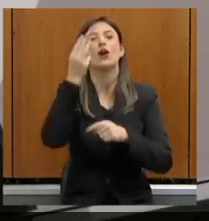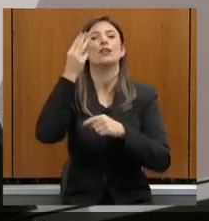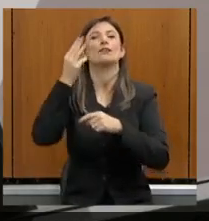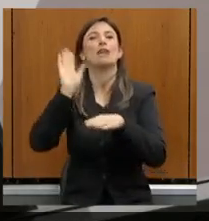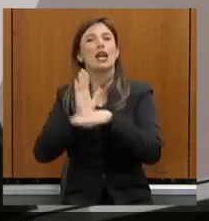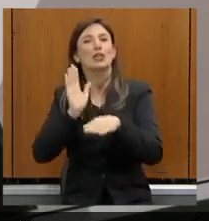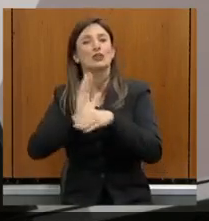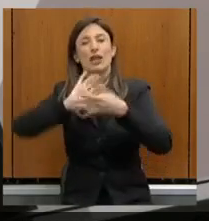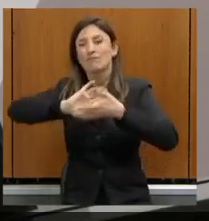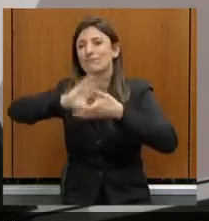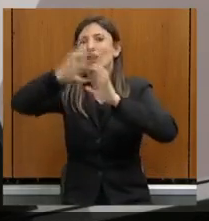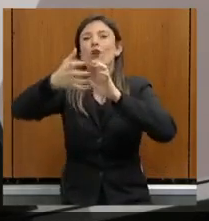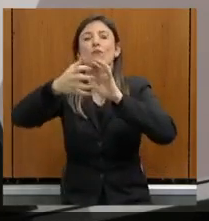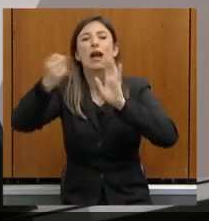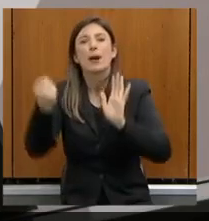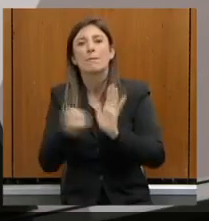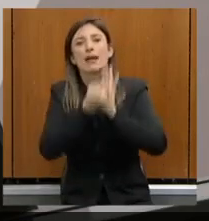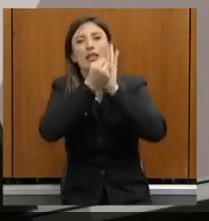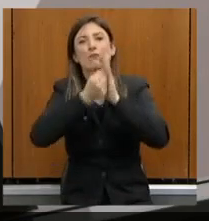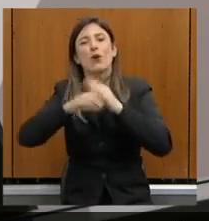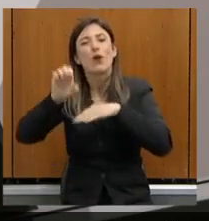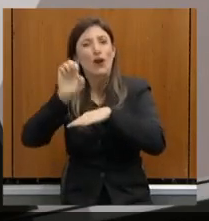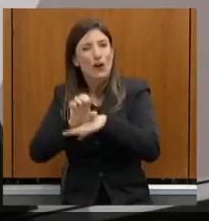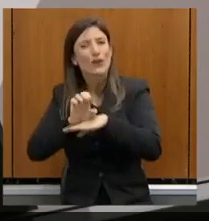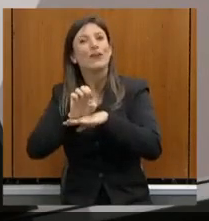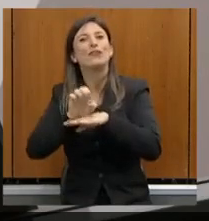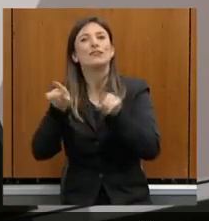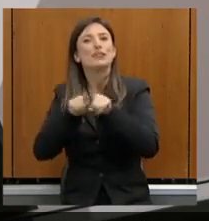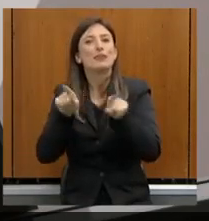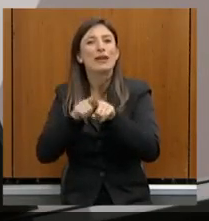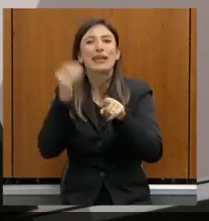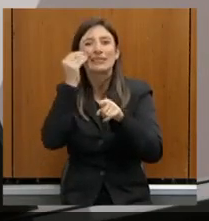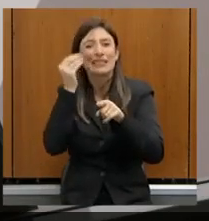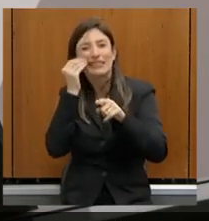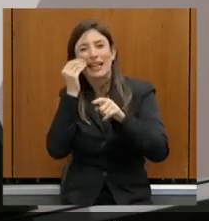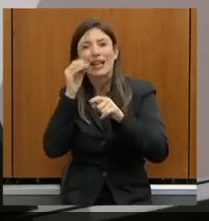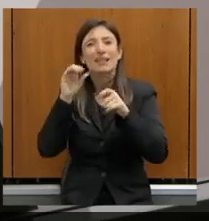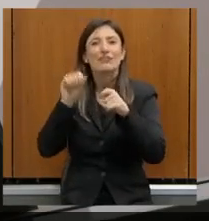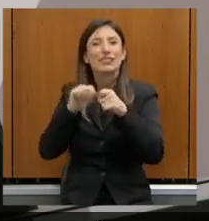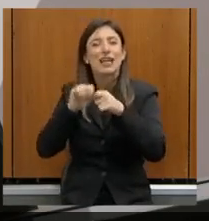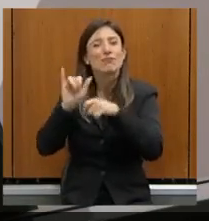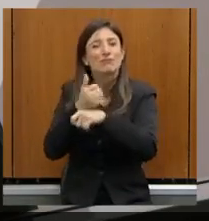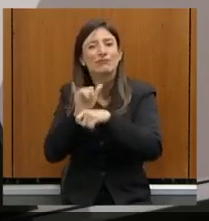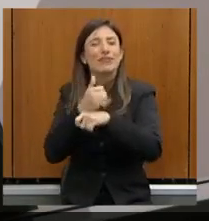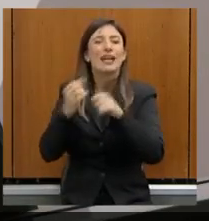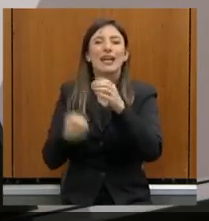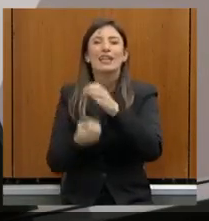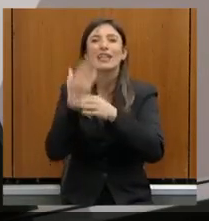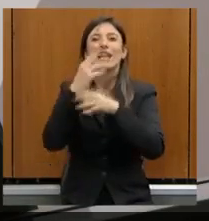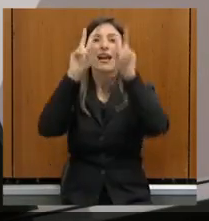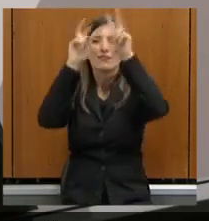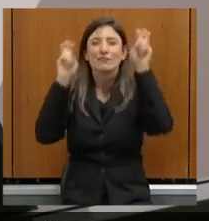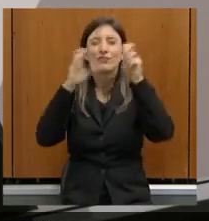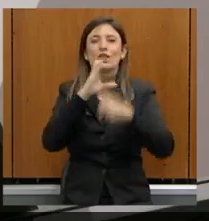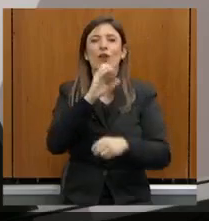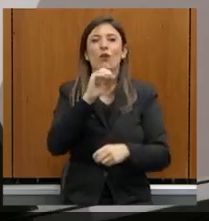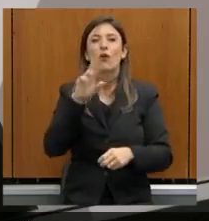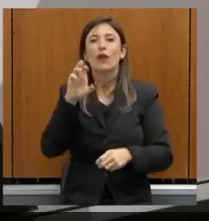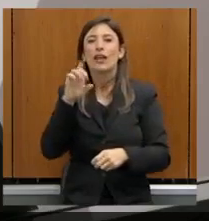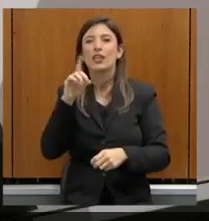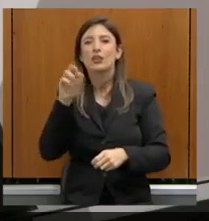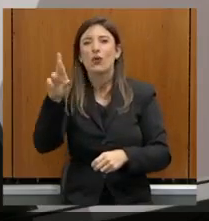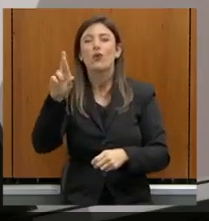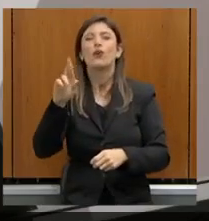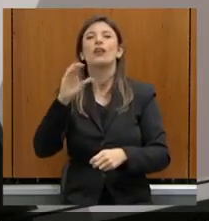estruturação do destino que nós vamos criar que é o corredor criativo do Vale do Paralpeba. E